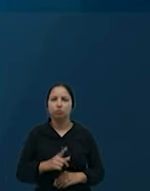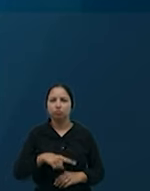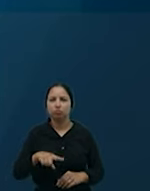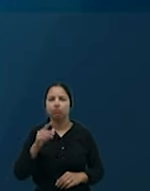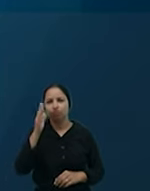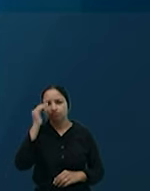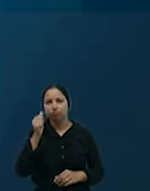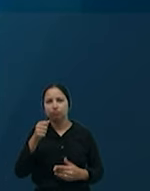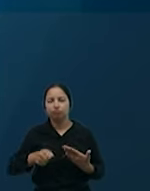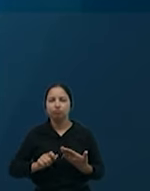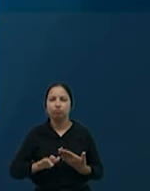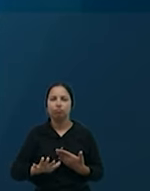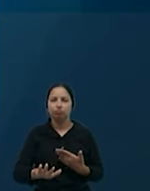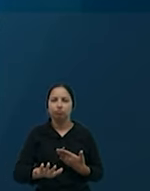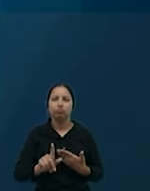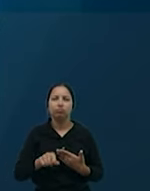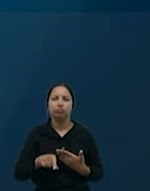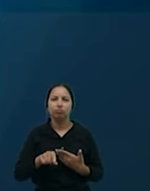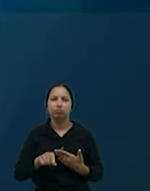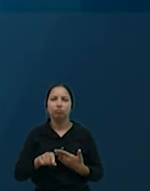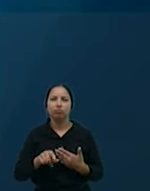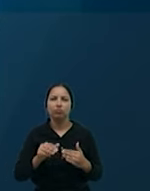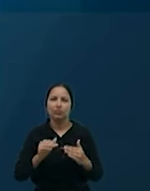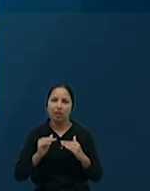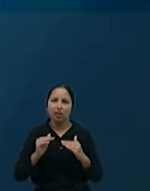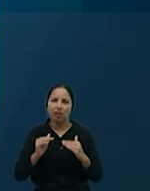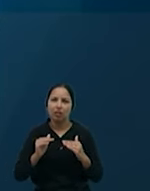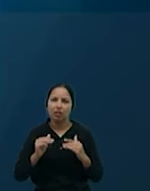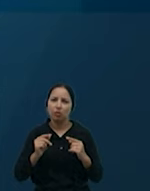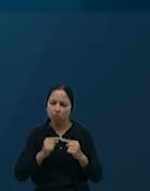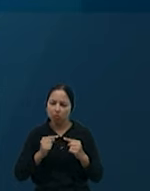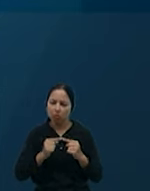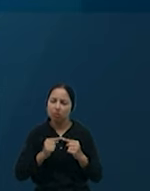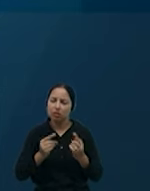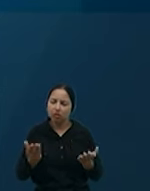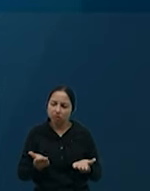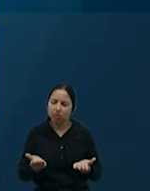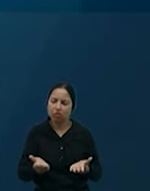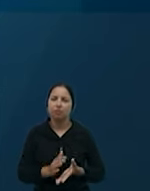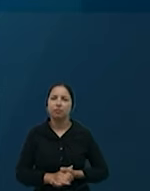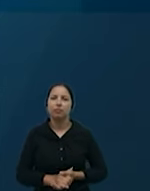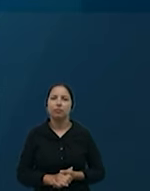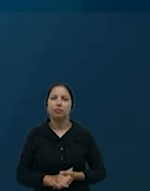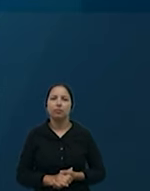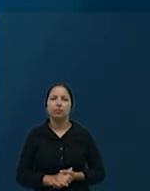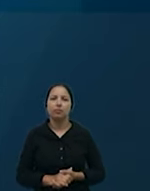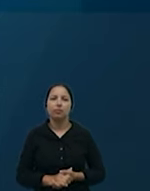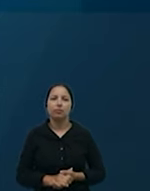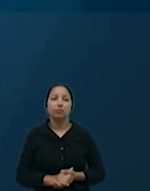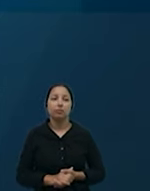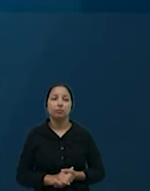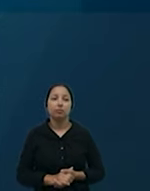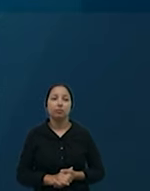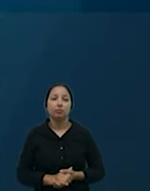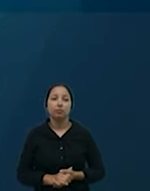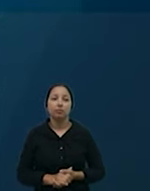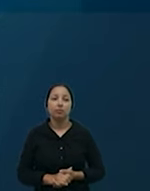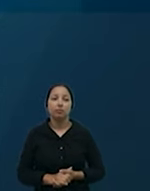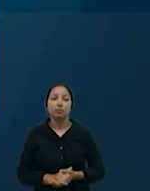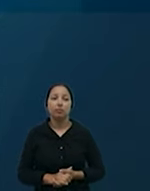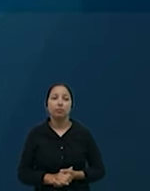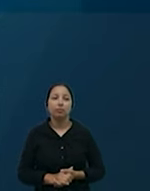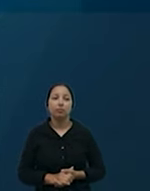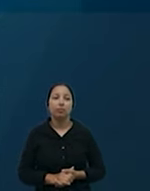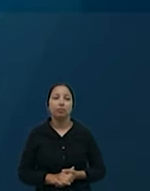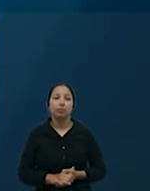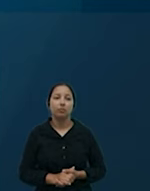é toda nesse sentido aqui, as recentes. Então, sobre isso de aplicar lá. Isso tem